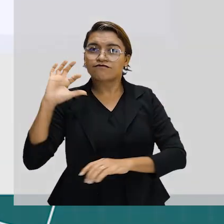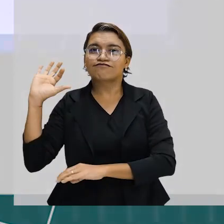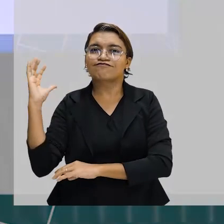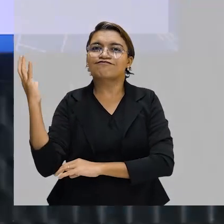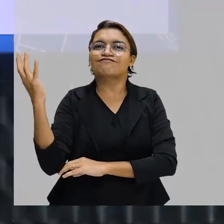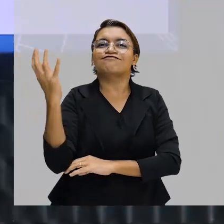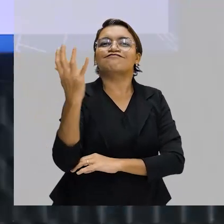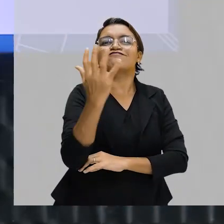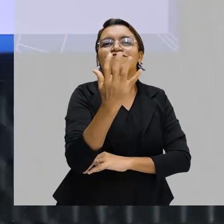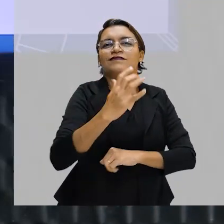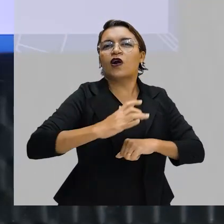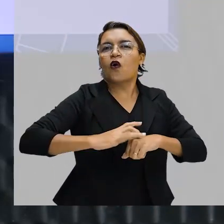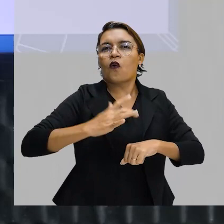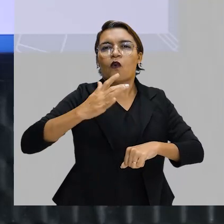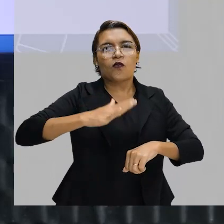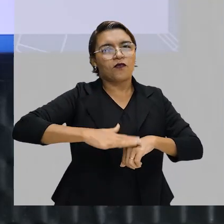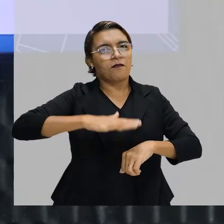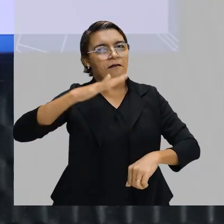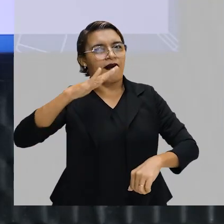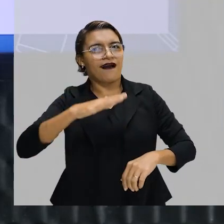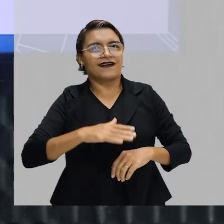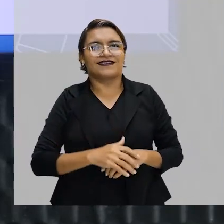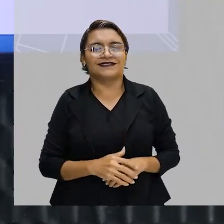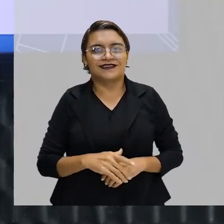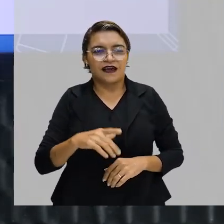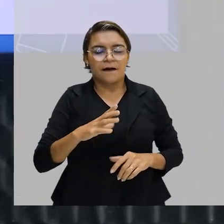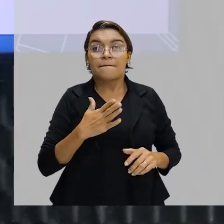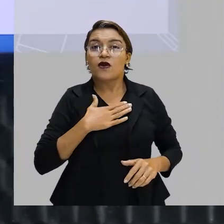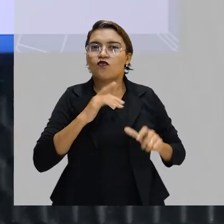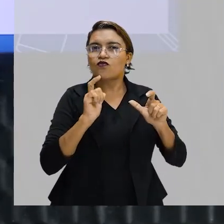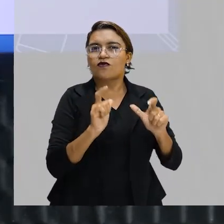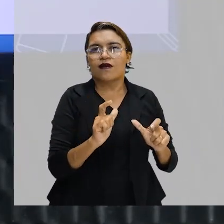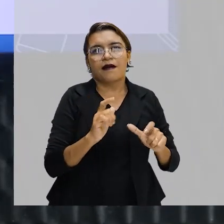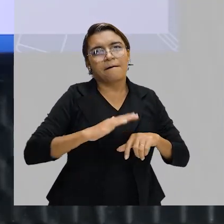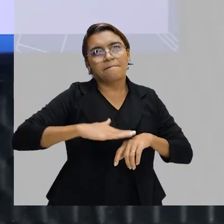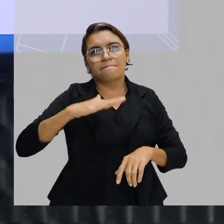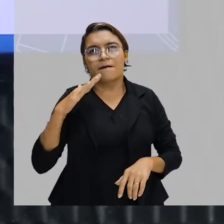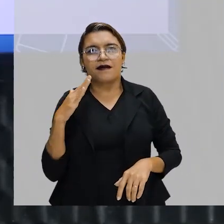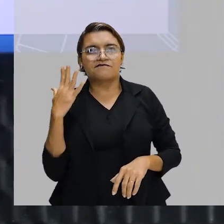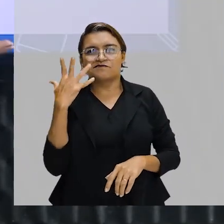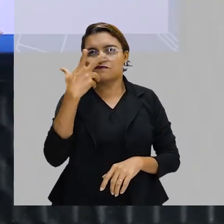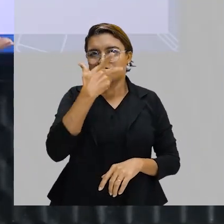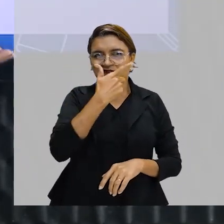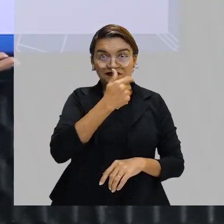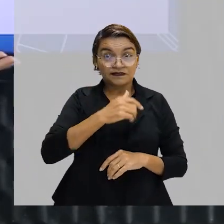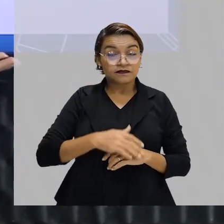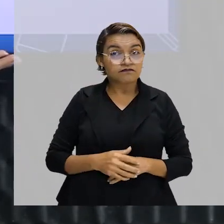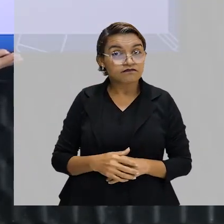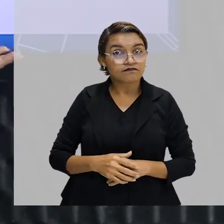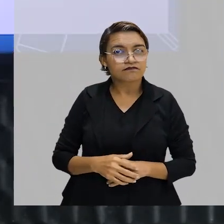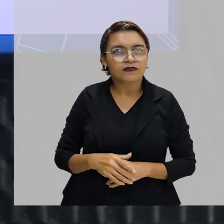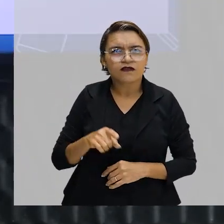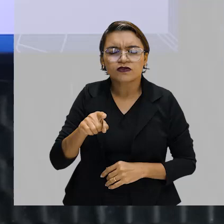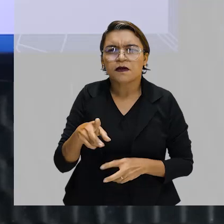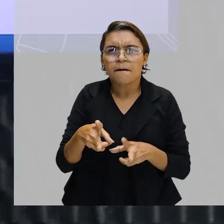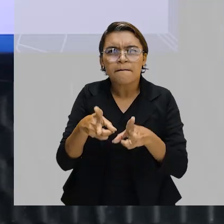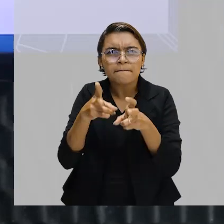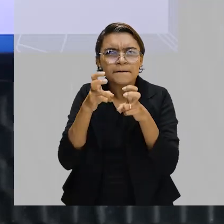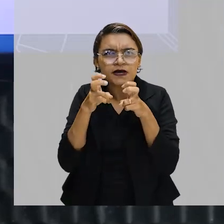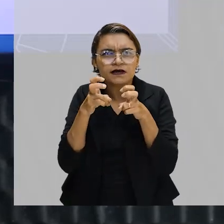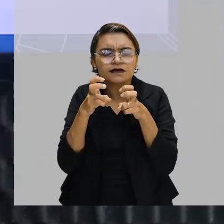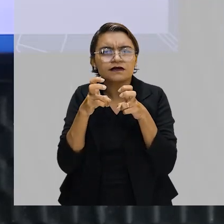tem mais ouro. Minha terra tem mais terra. Qualquer semelhança com